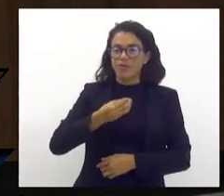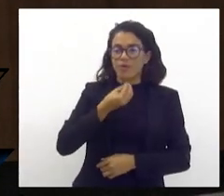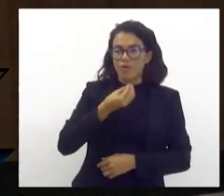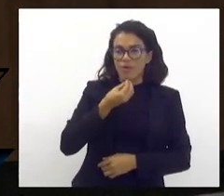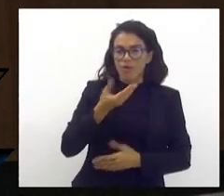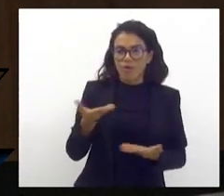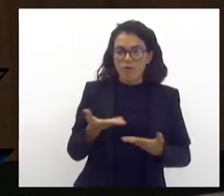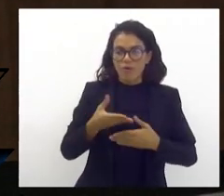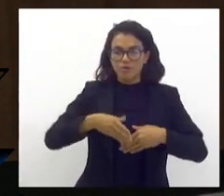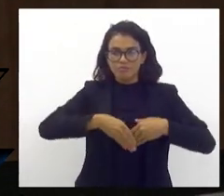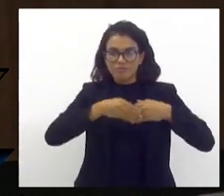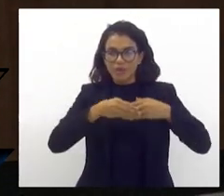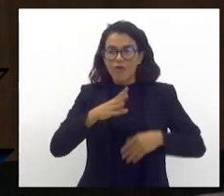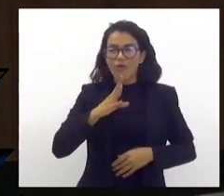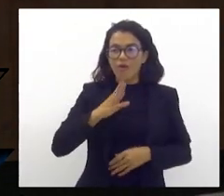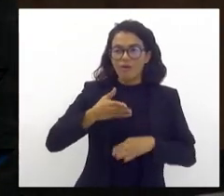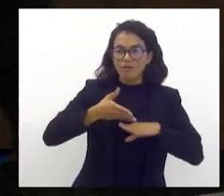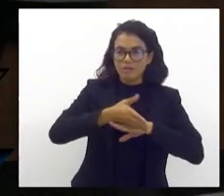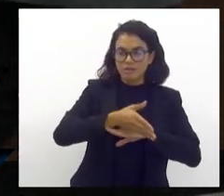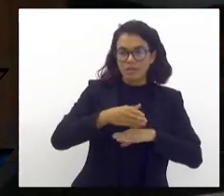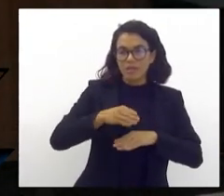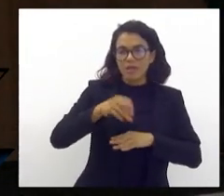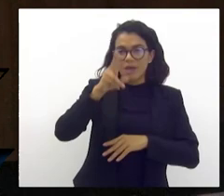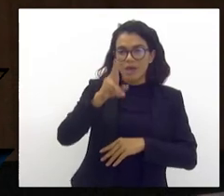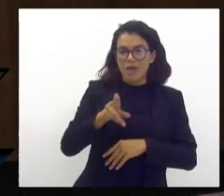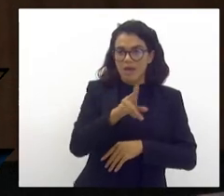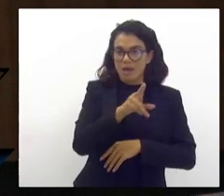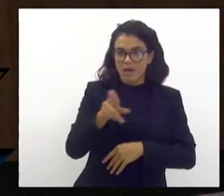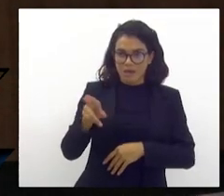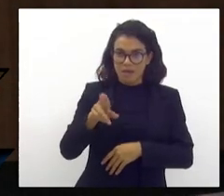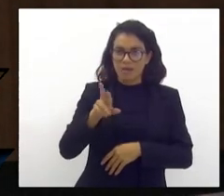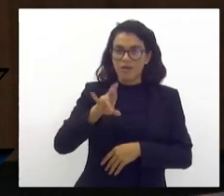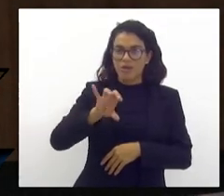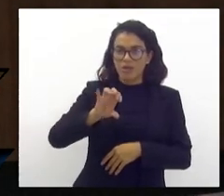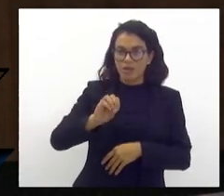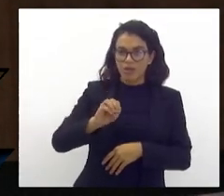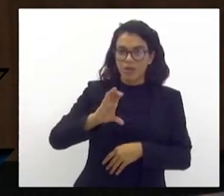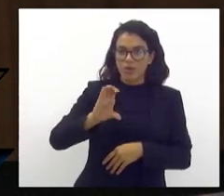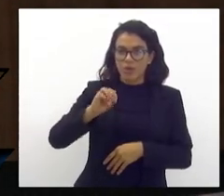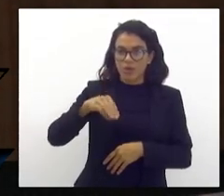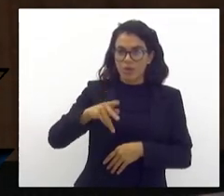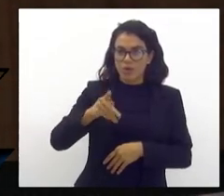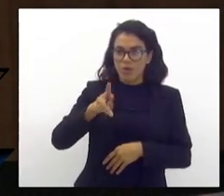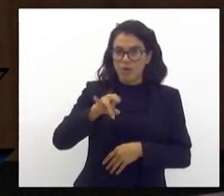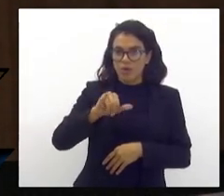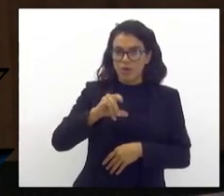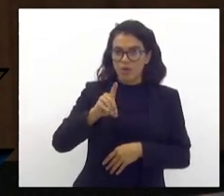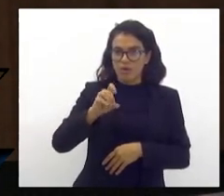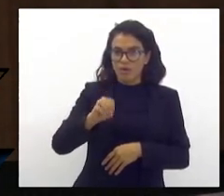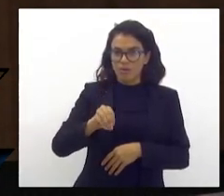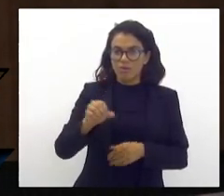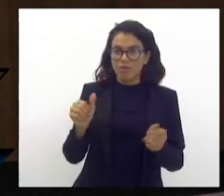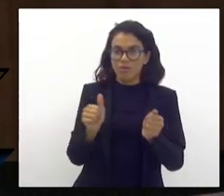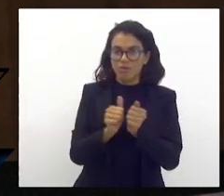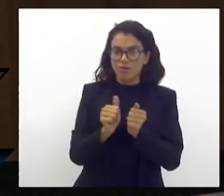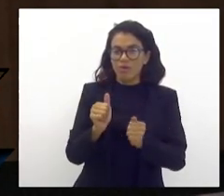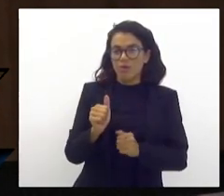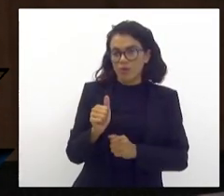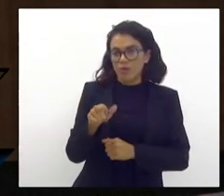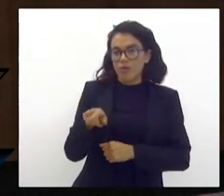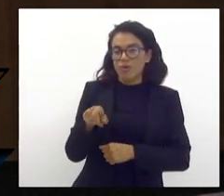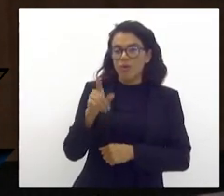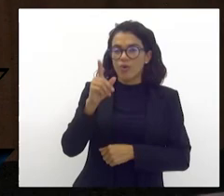hoje a paróquia de São Francisco de Assis, no Rio Comprido. Tive lá uma belíssima missa com o Frei